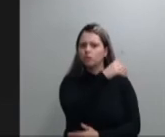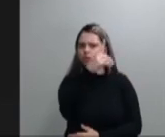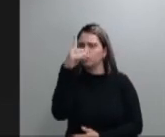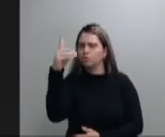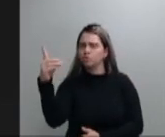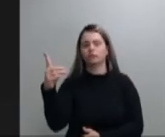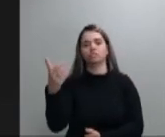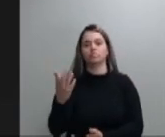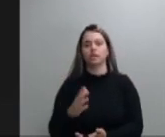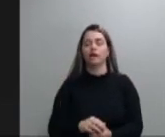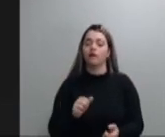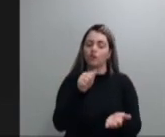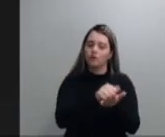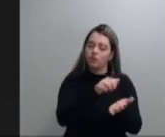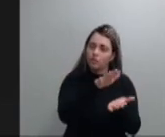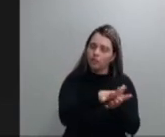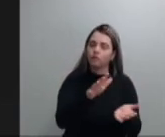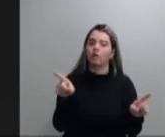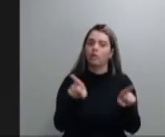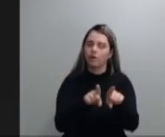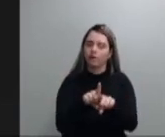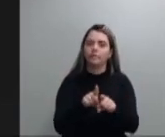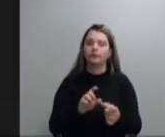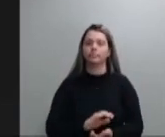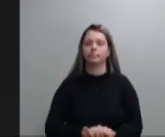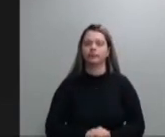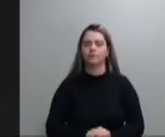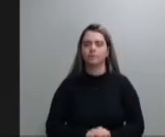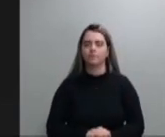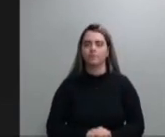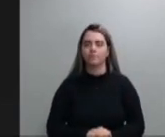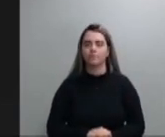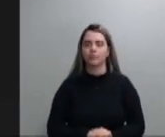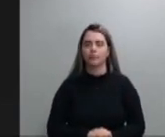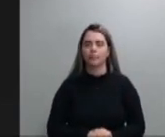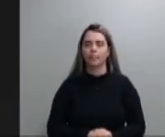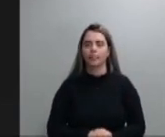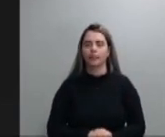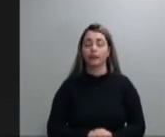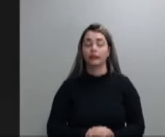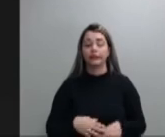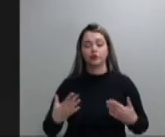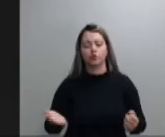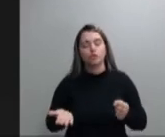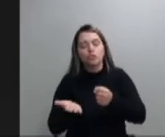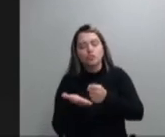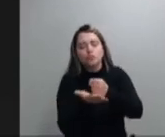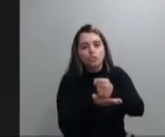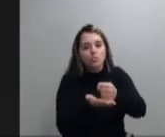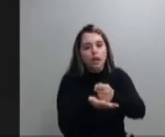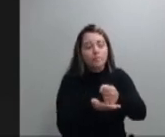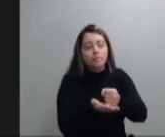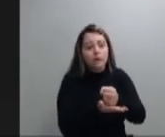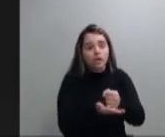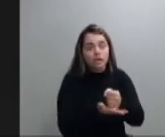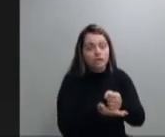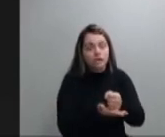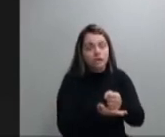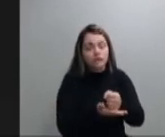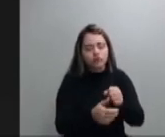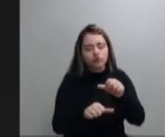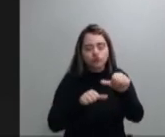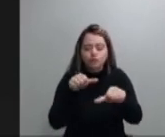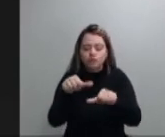relação à multa de sorte diante da fundamentação exposta impõe-se em meu sentir a reforma do acordo